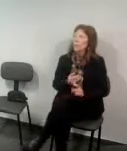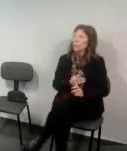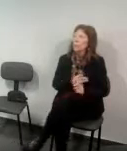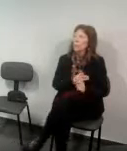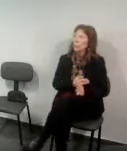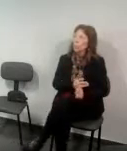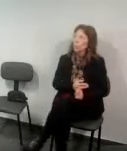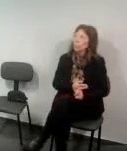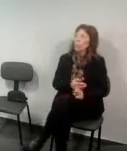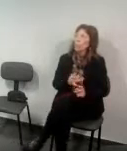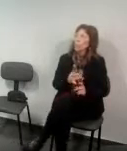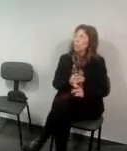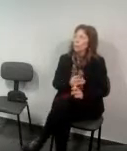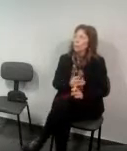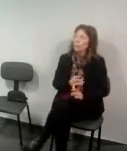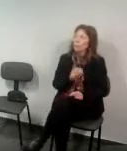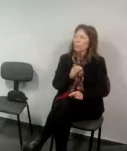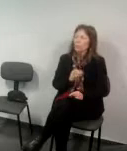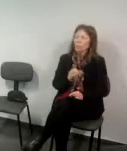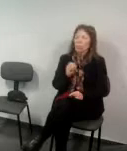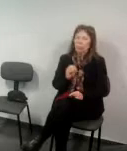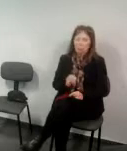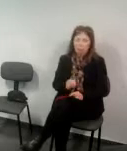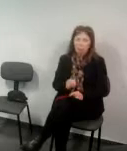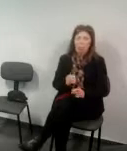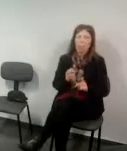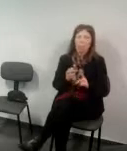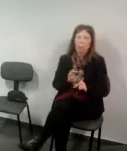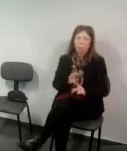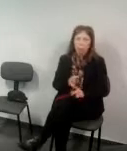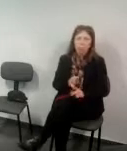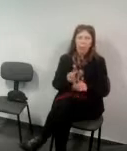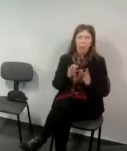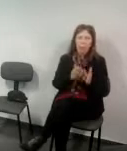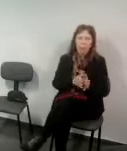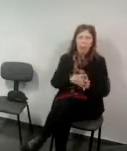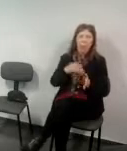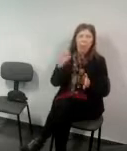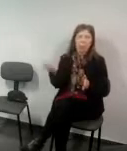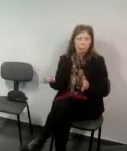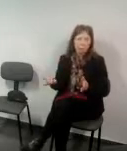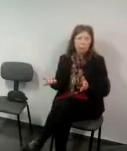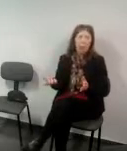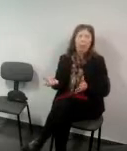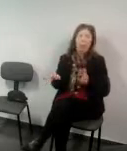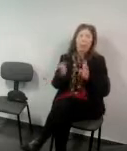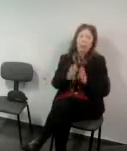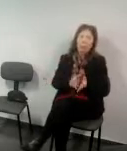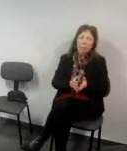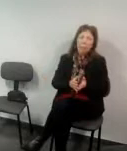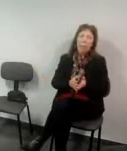lembram, o TDM1 trabalha transversal sobre o esplênico. TDM2 é o esplênico e mais um. E